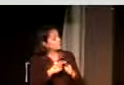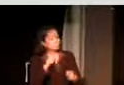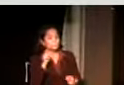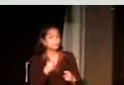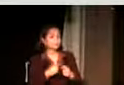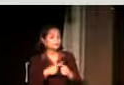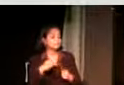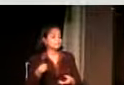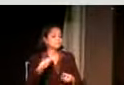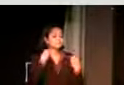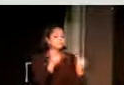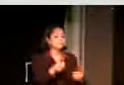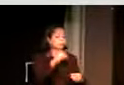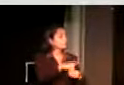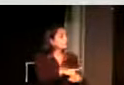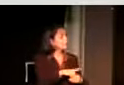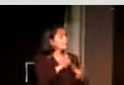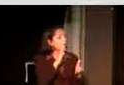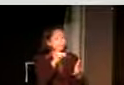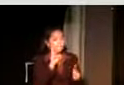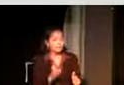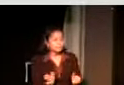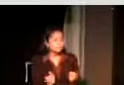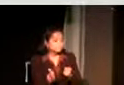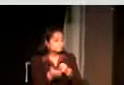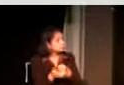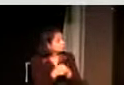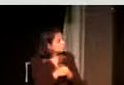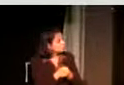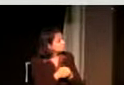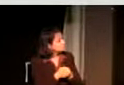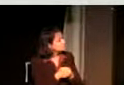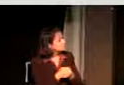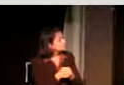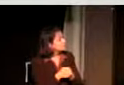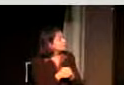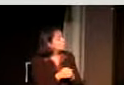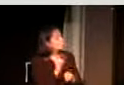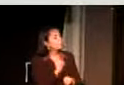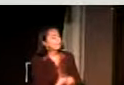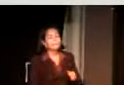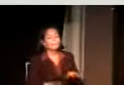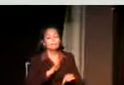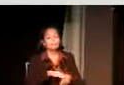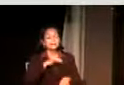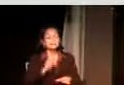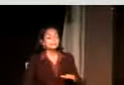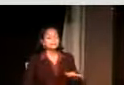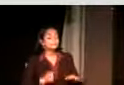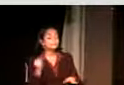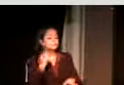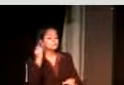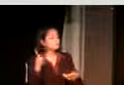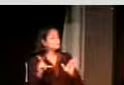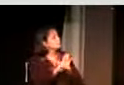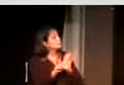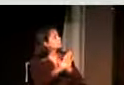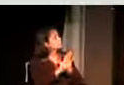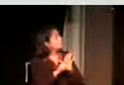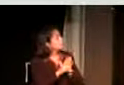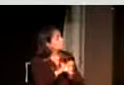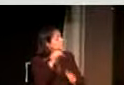mais importante na lei a justiça a misericórdia e a fidelidade Você pode repetir o finalzinho desse verso por